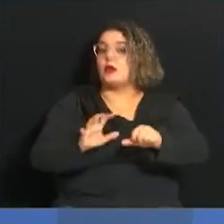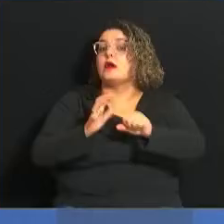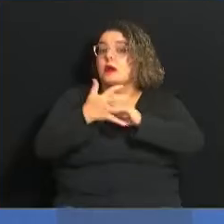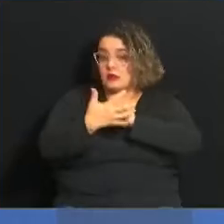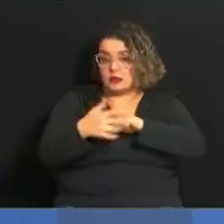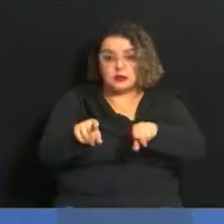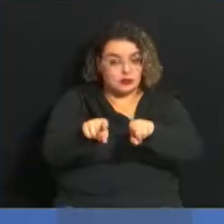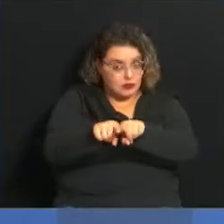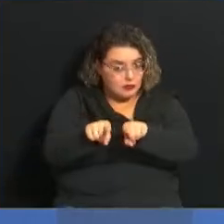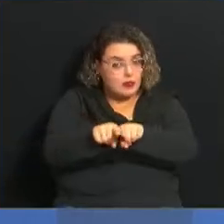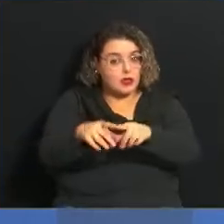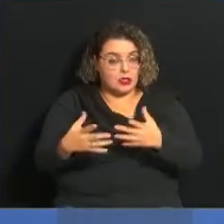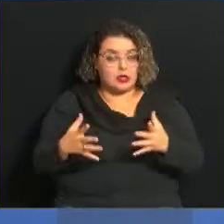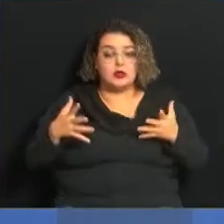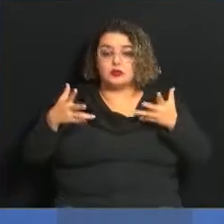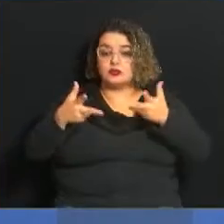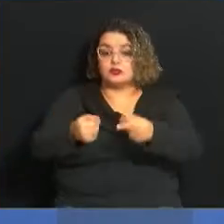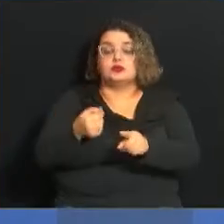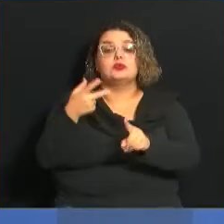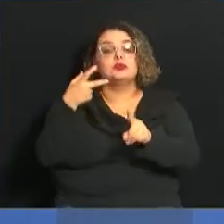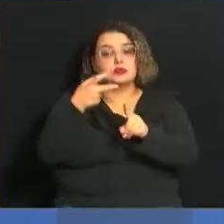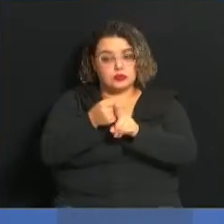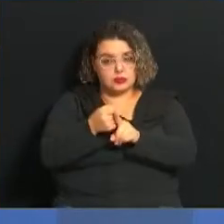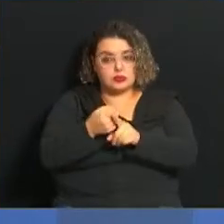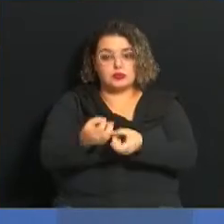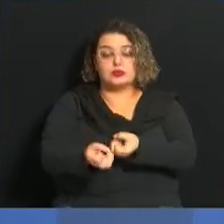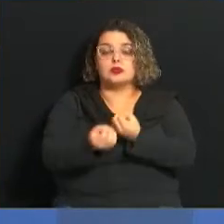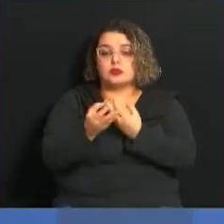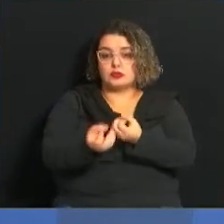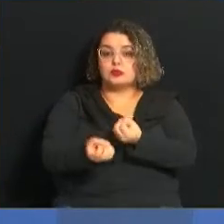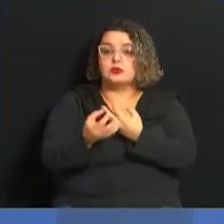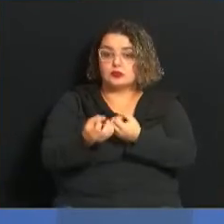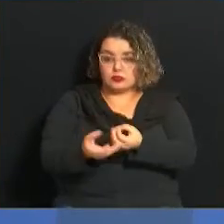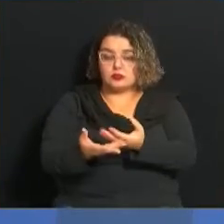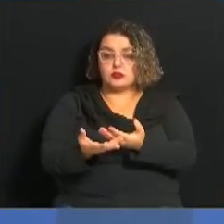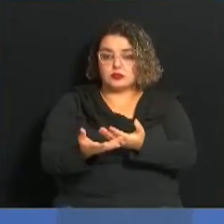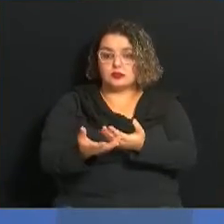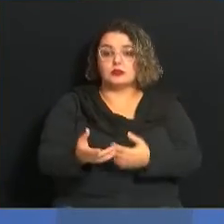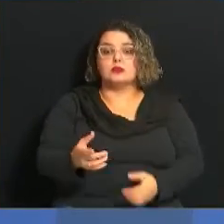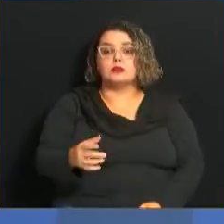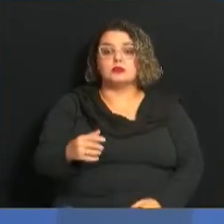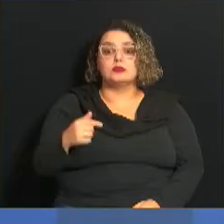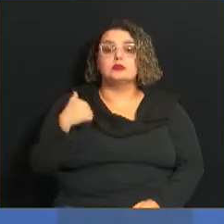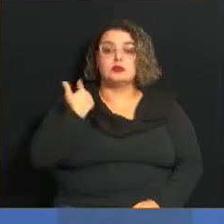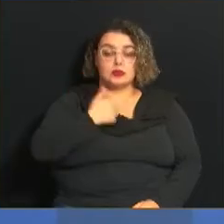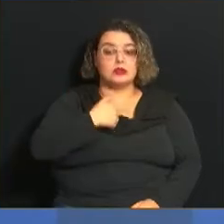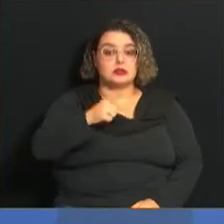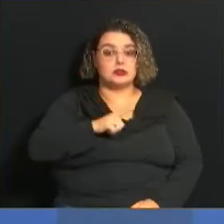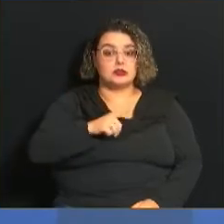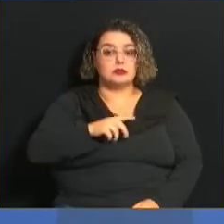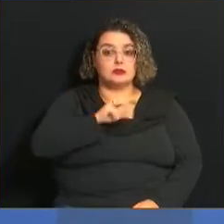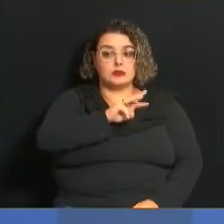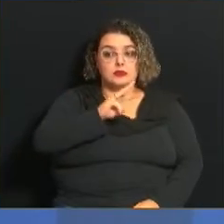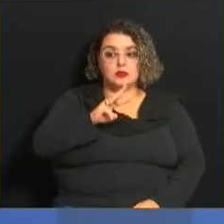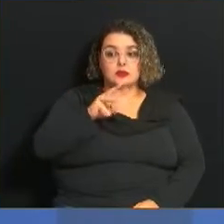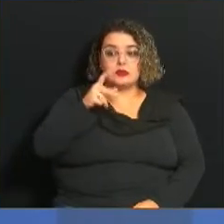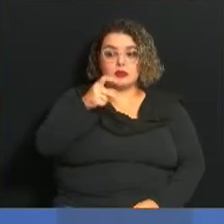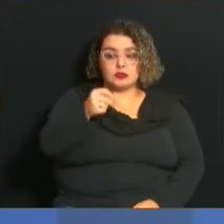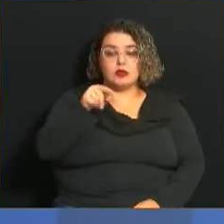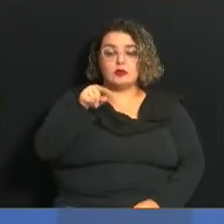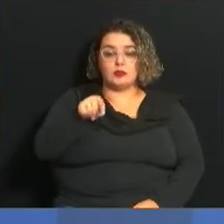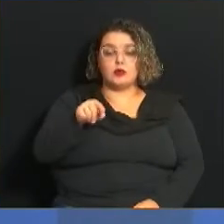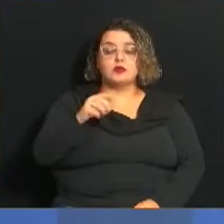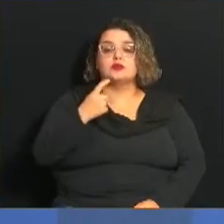também. Todas essas vacinas e informações a respeito, nós temos lá no site